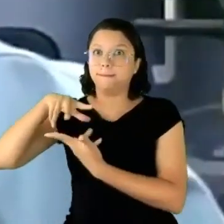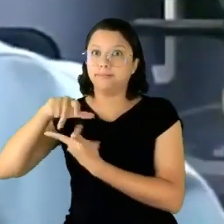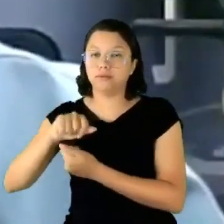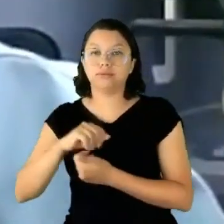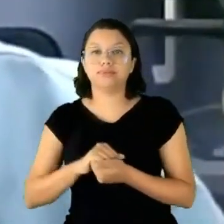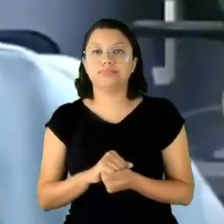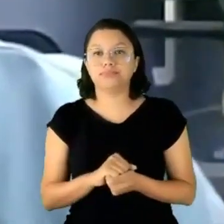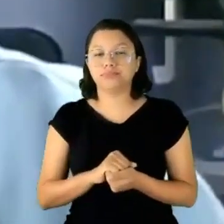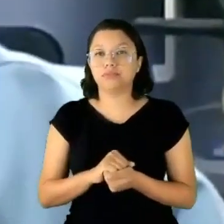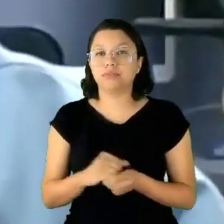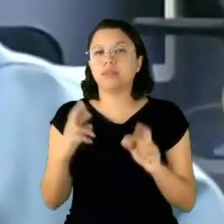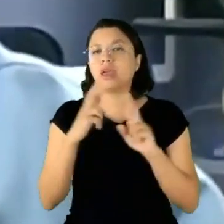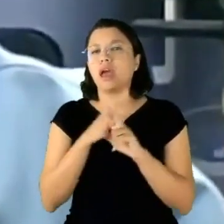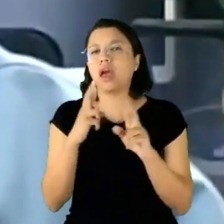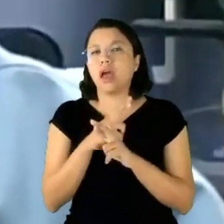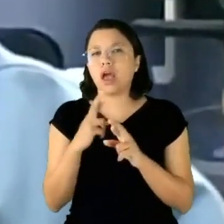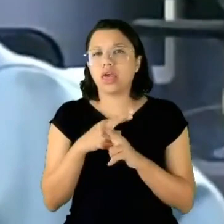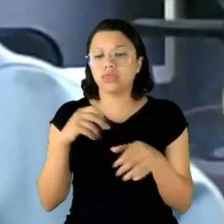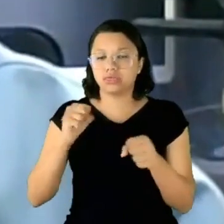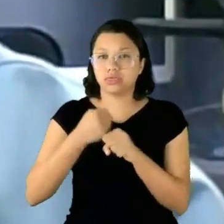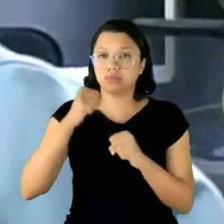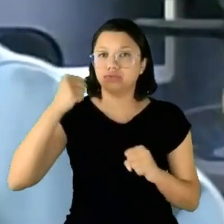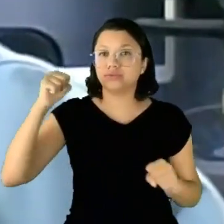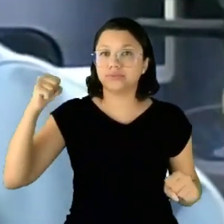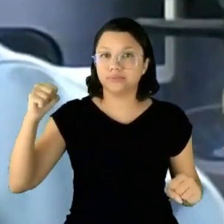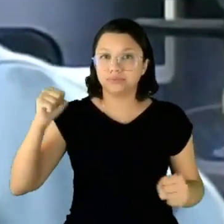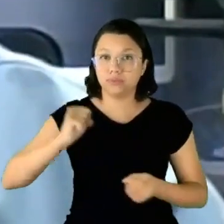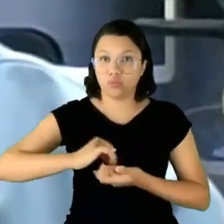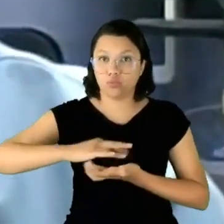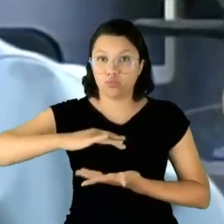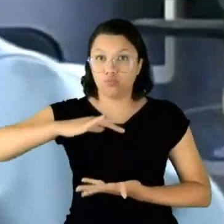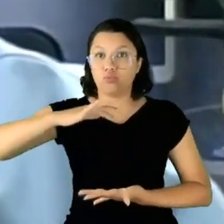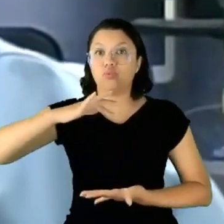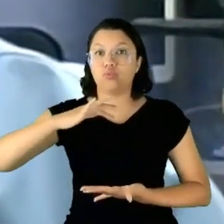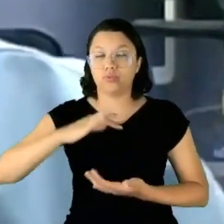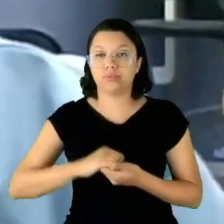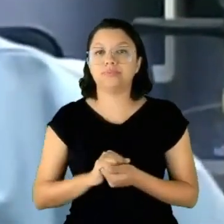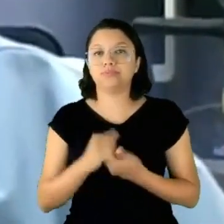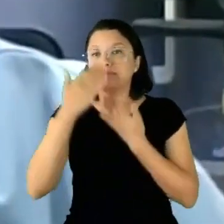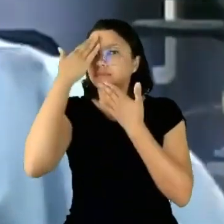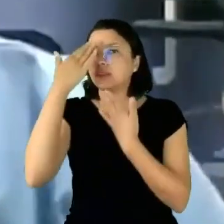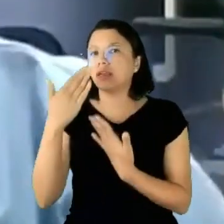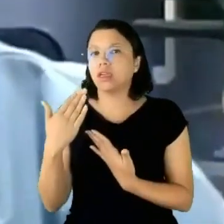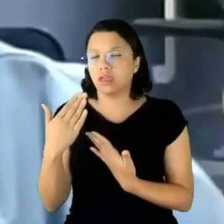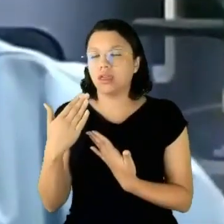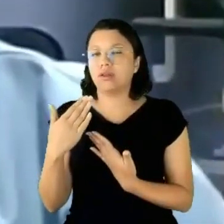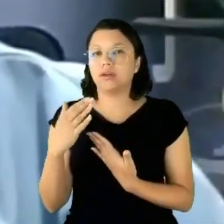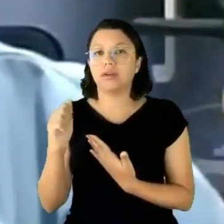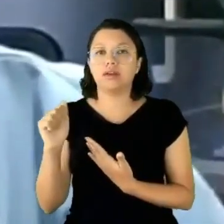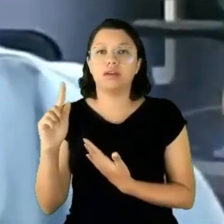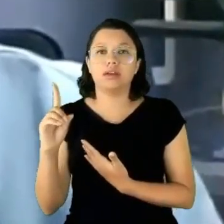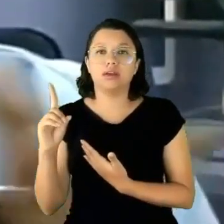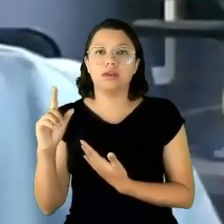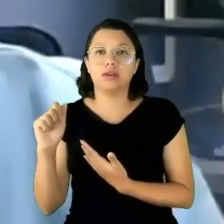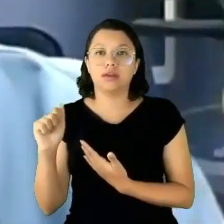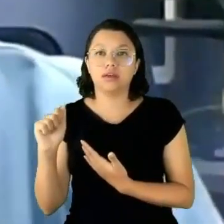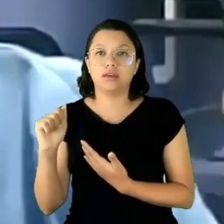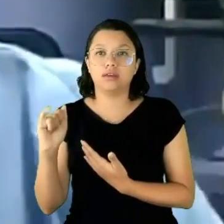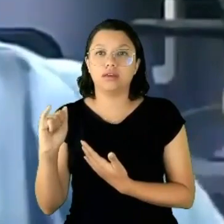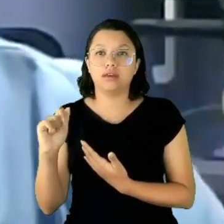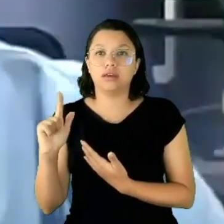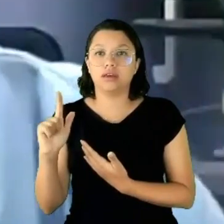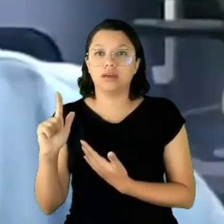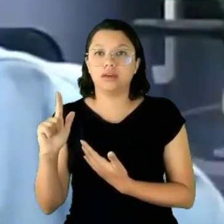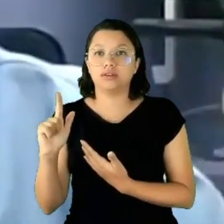em termos de tamanho, de volume, agradeço a doutora Daudice também, que estamos sempre juntos aí